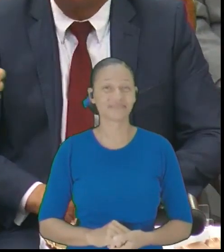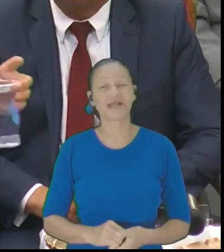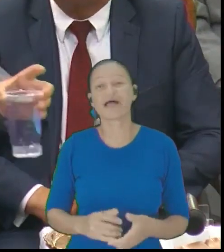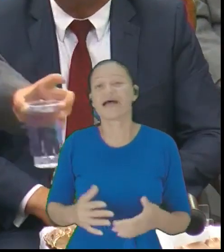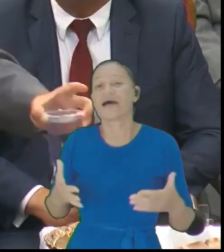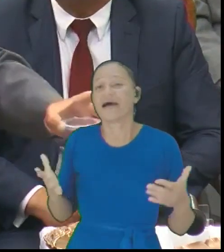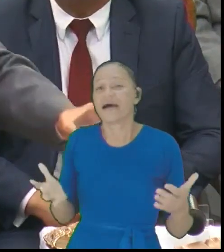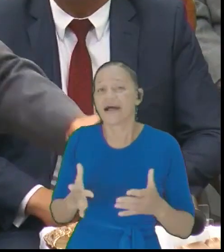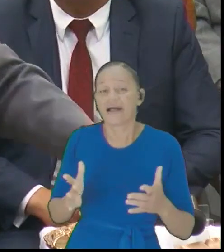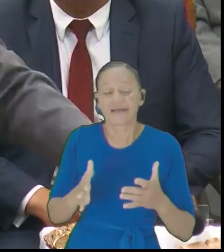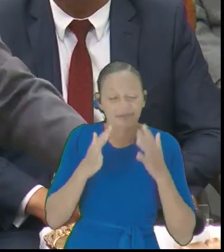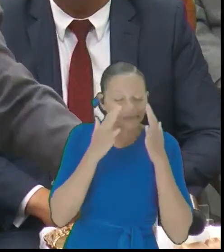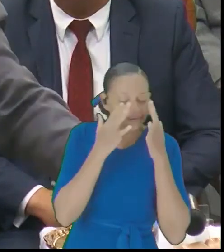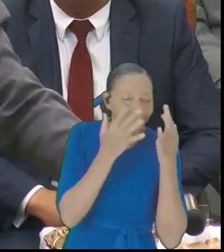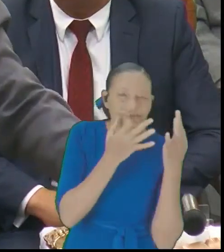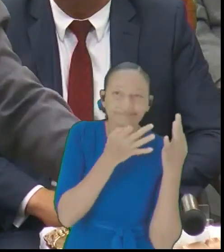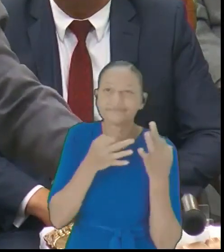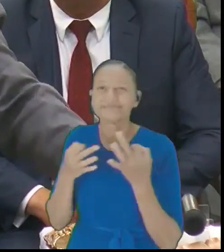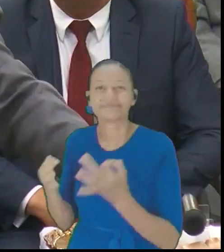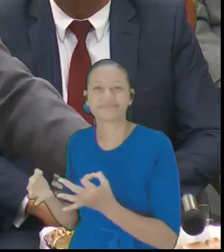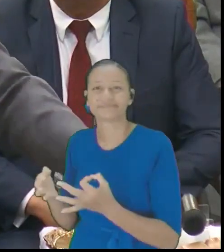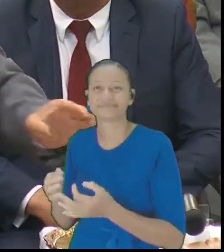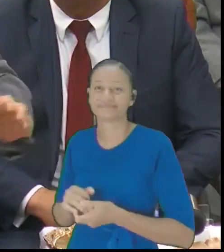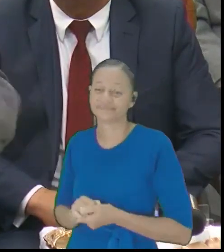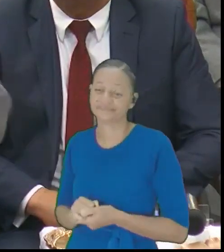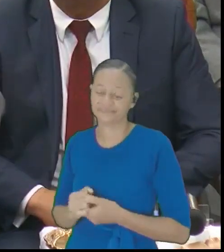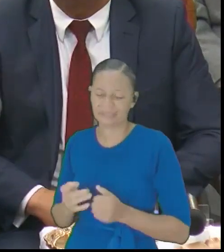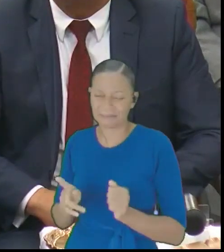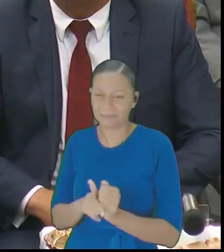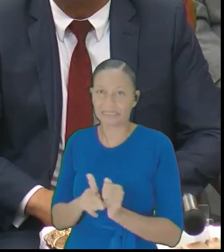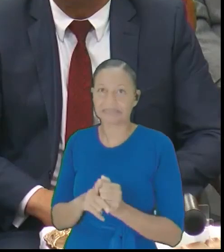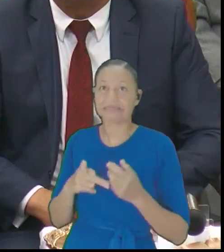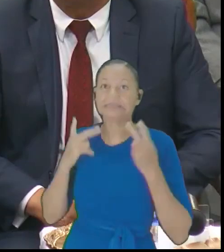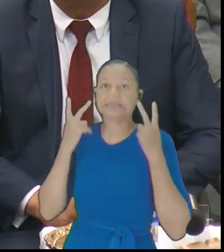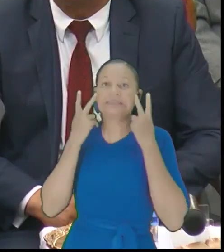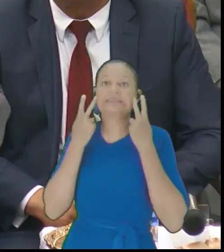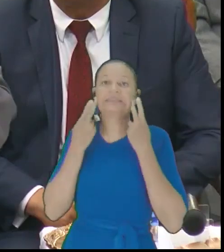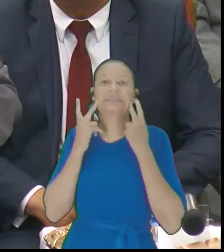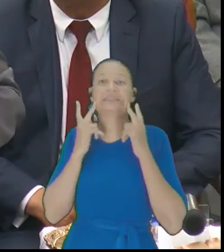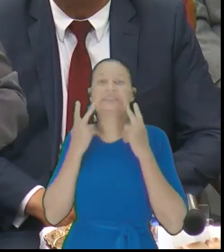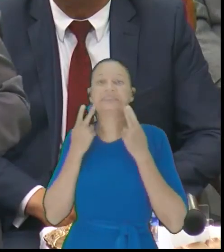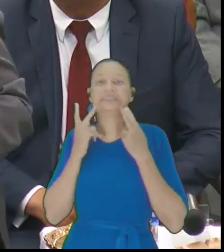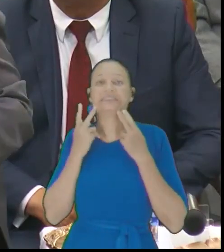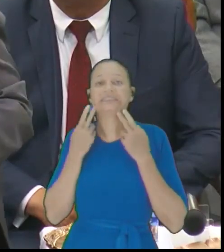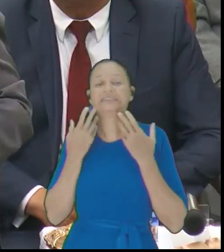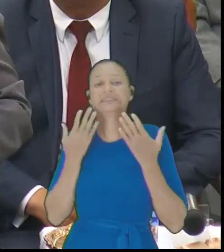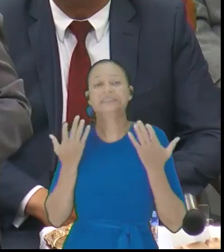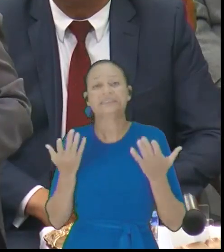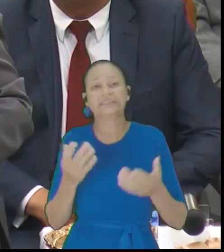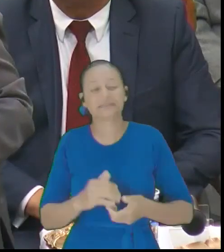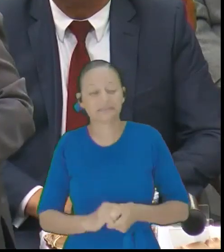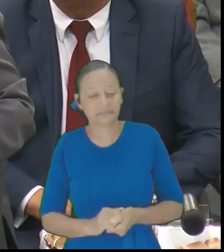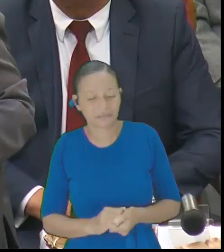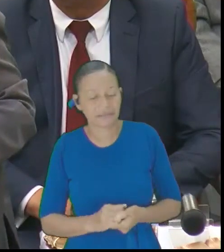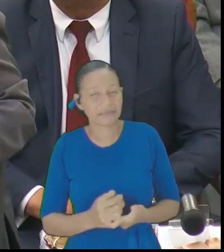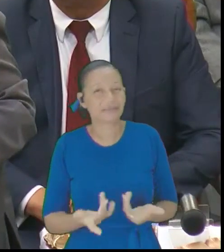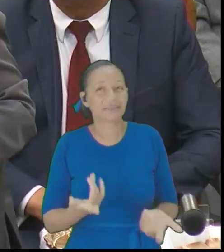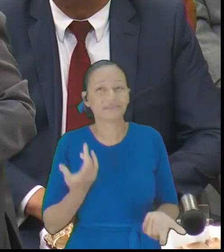Agora, escute. Ia ficar ruim para Pedro, sim ou não? E ele moco da orelha?